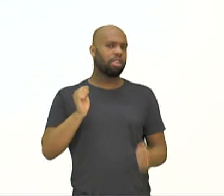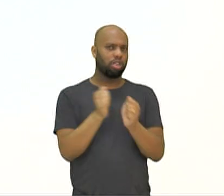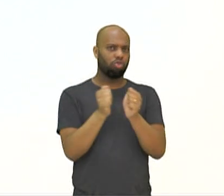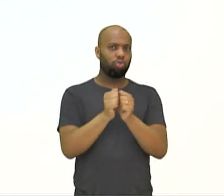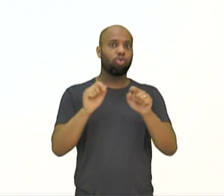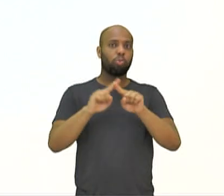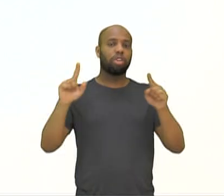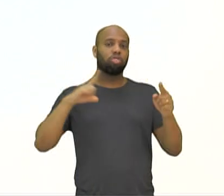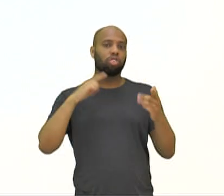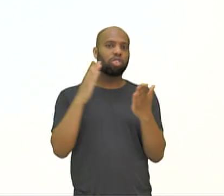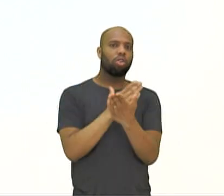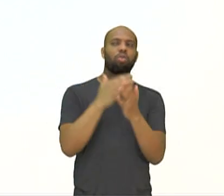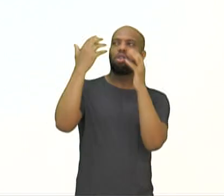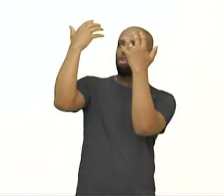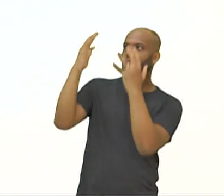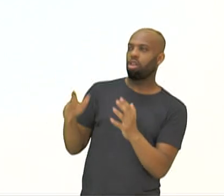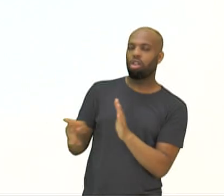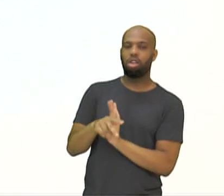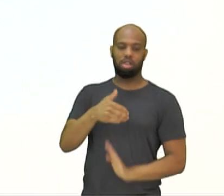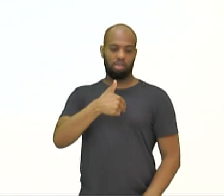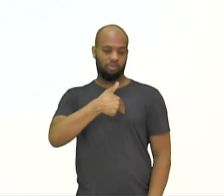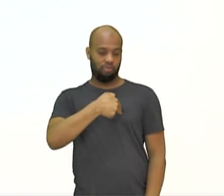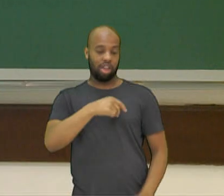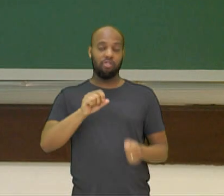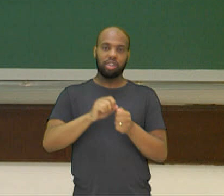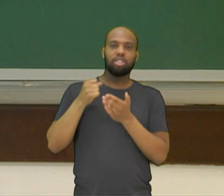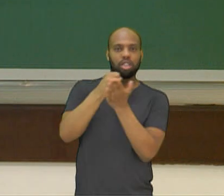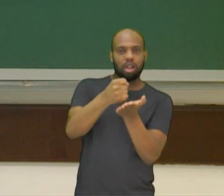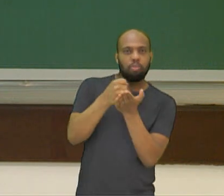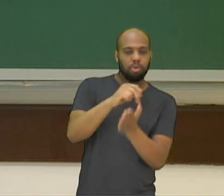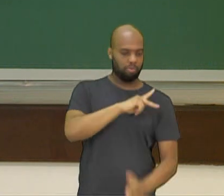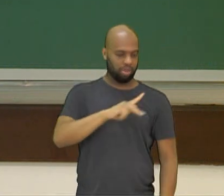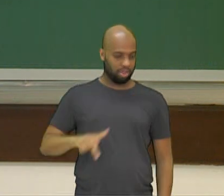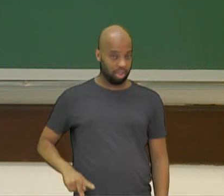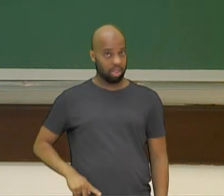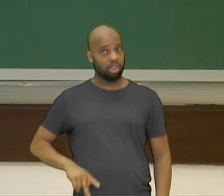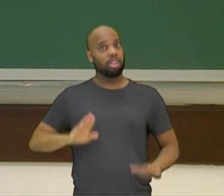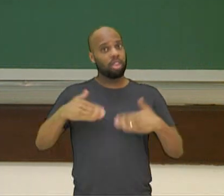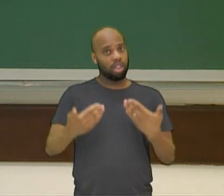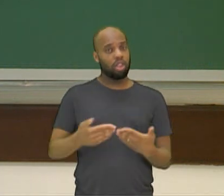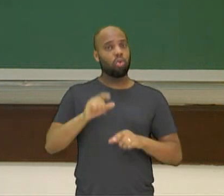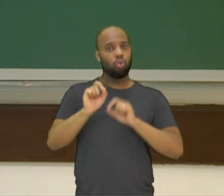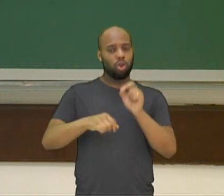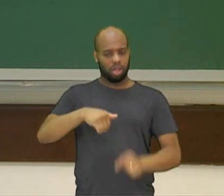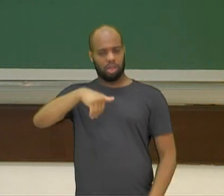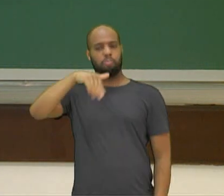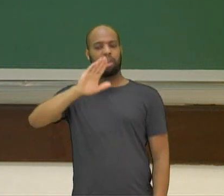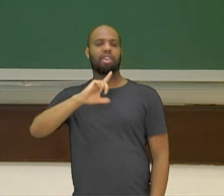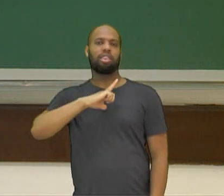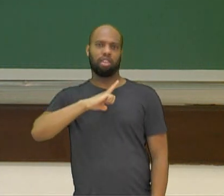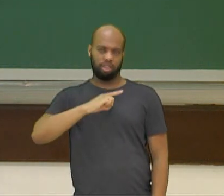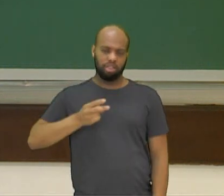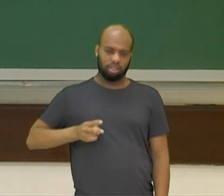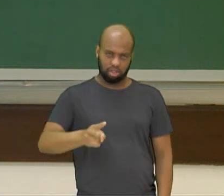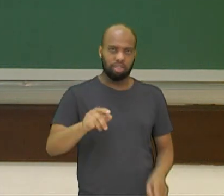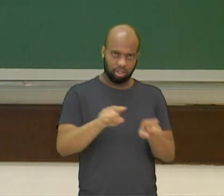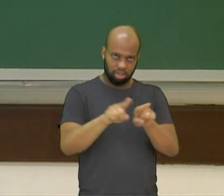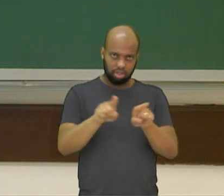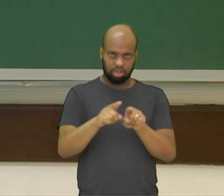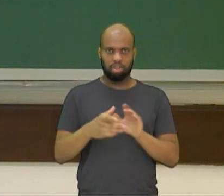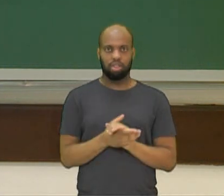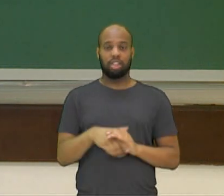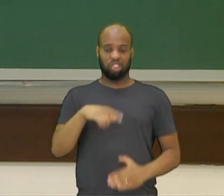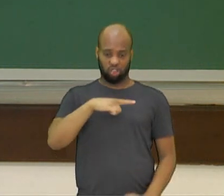de Vargas, com manifestações de apoio ao presidente. E elas se tornaram cada vez mais comuns e reuniam cada